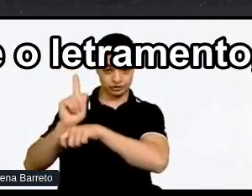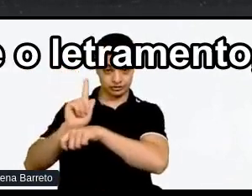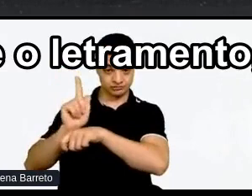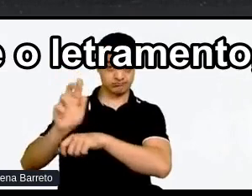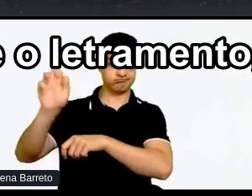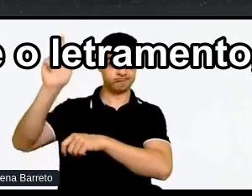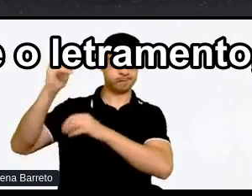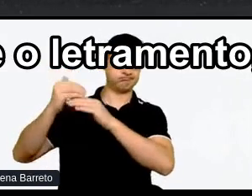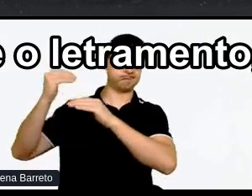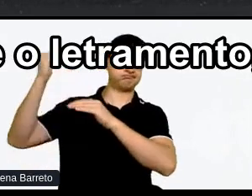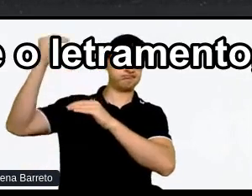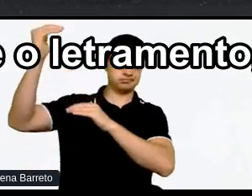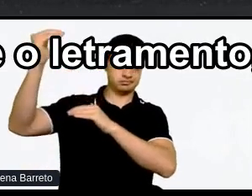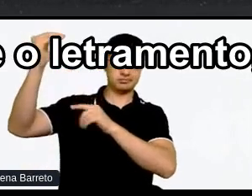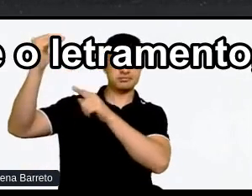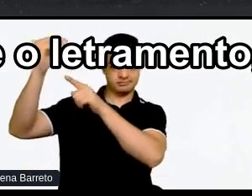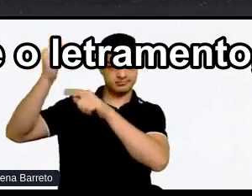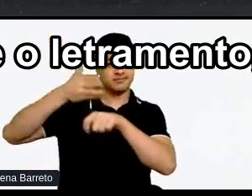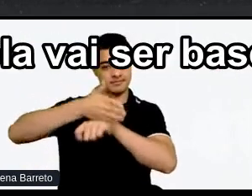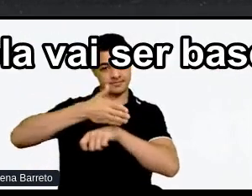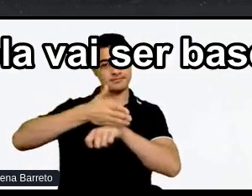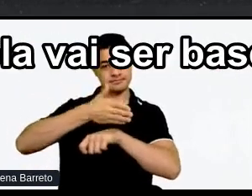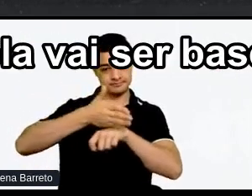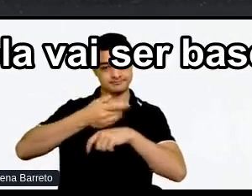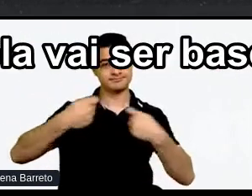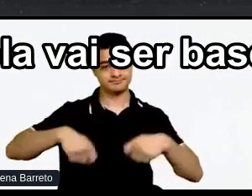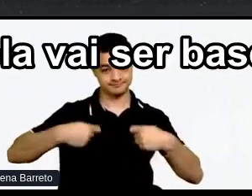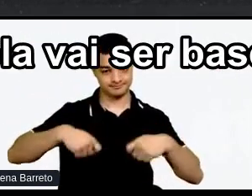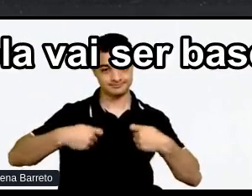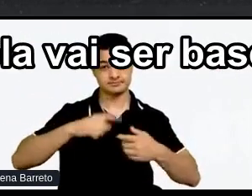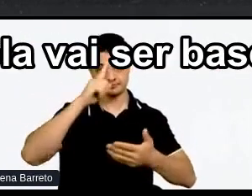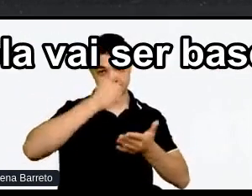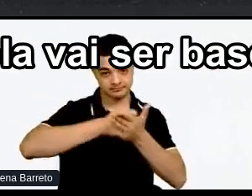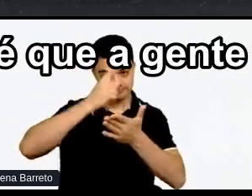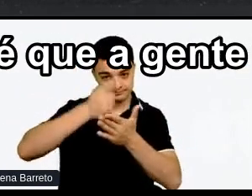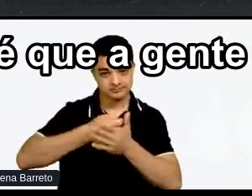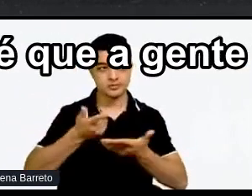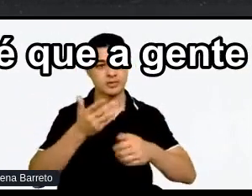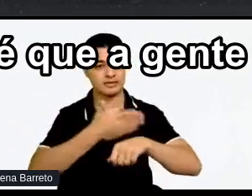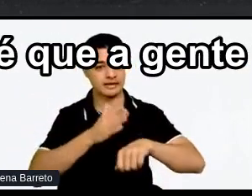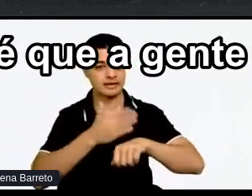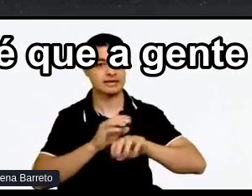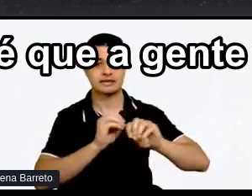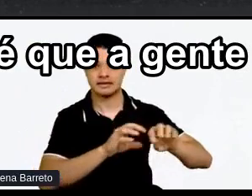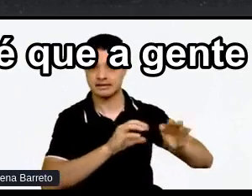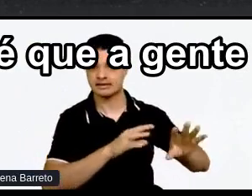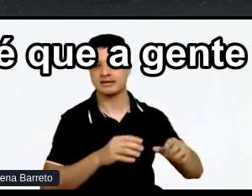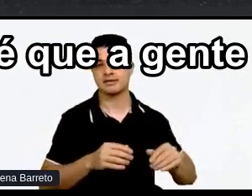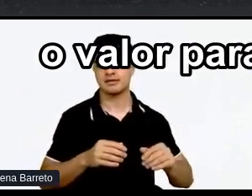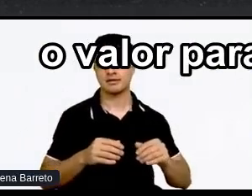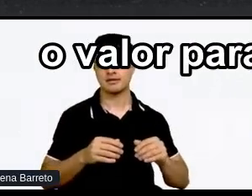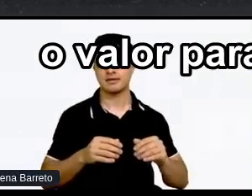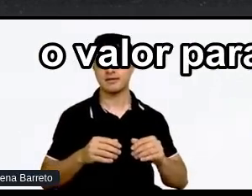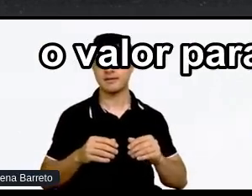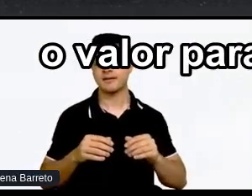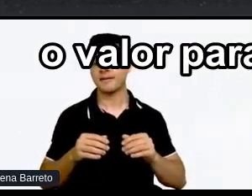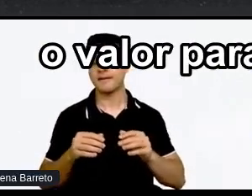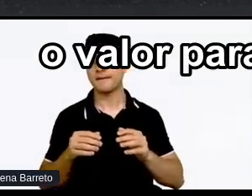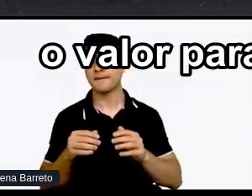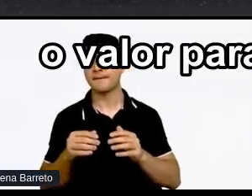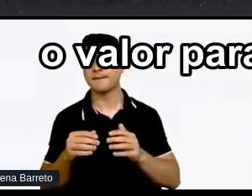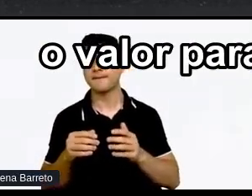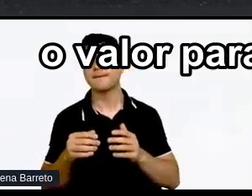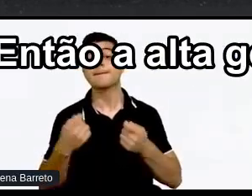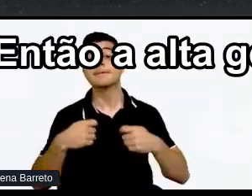Desde o letramento, tomada de decisão, mas ela vai ser baseada aqui em dados. né? Como é que a gente vai gerar esses KPIs, o